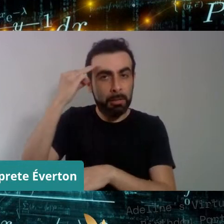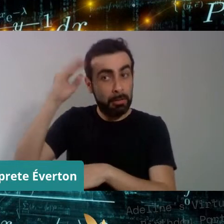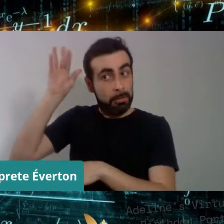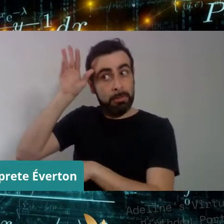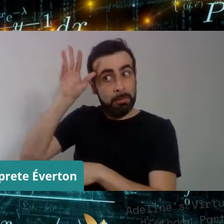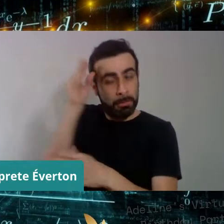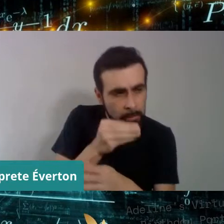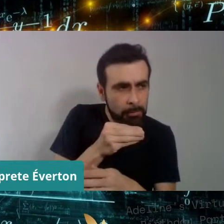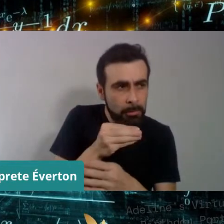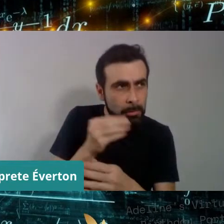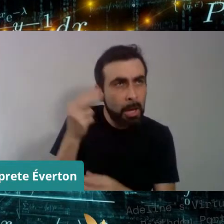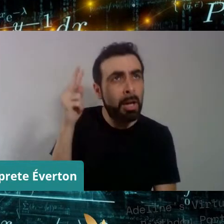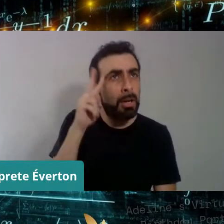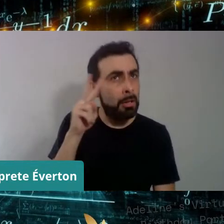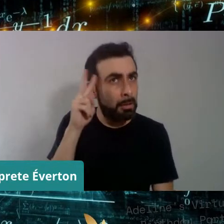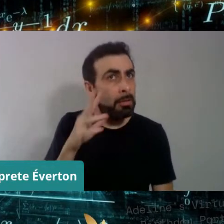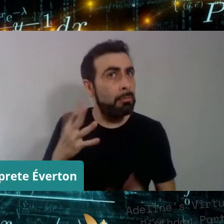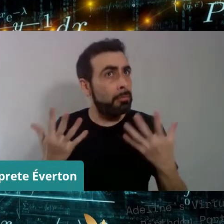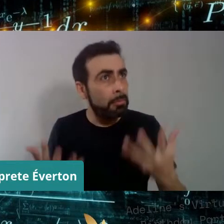gente valorizar